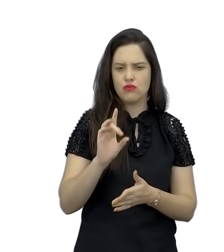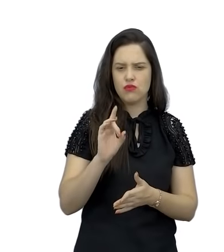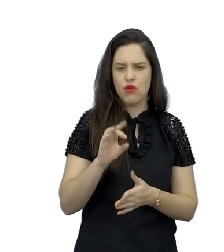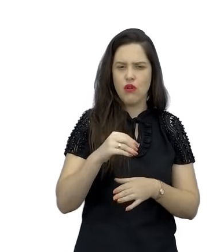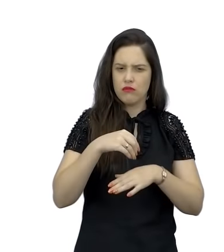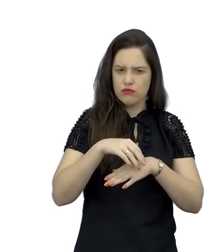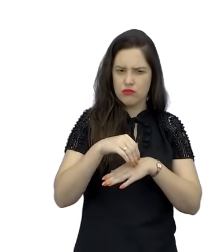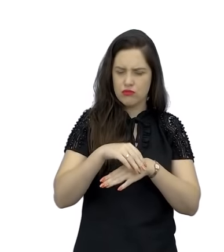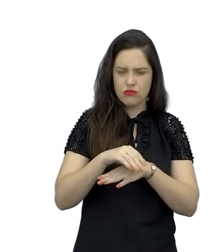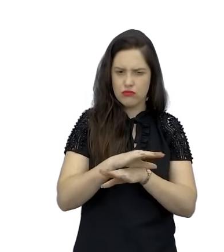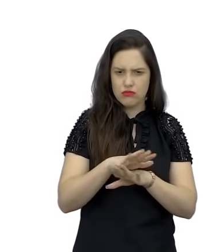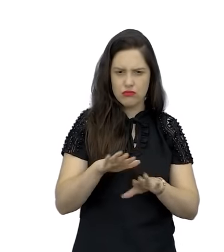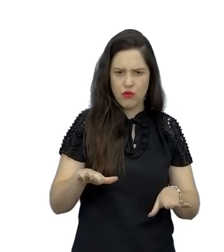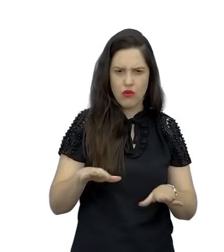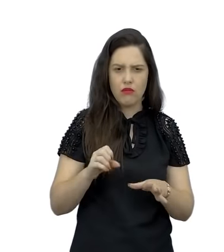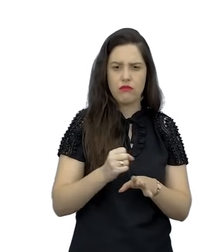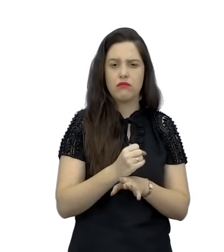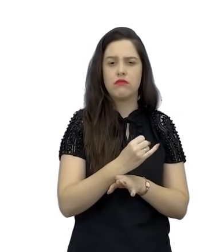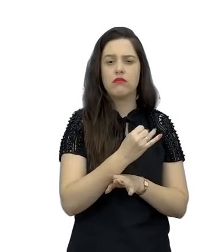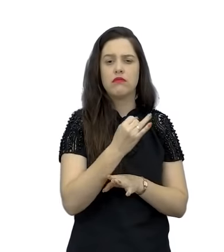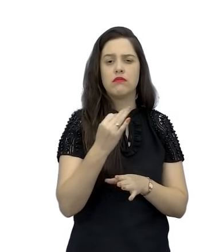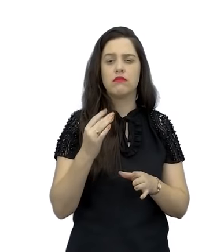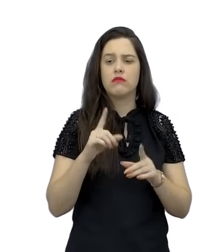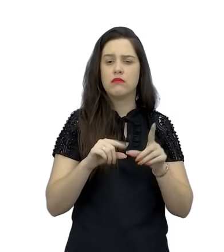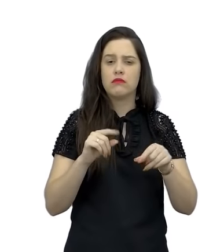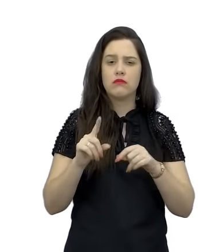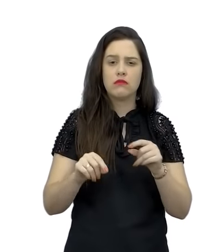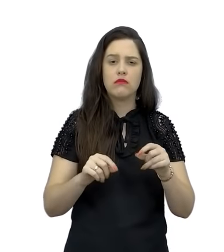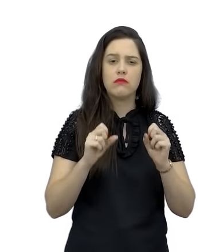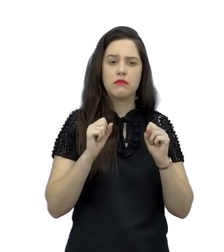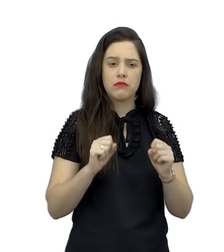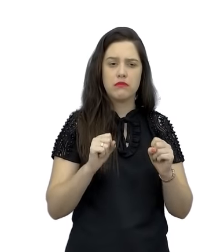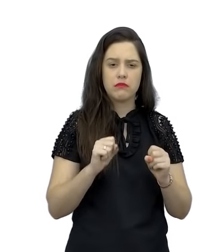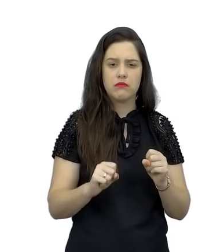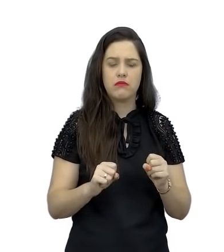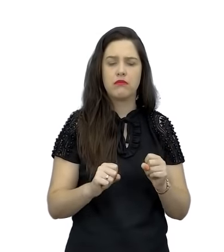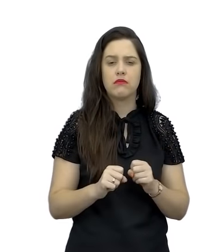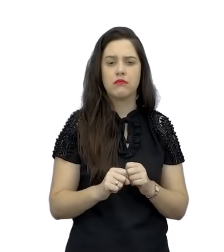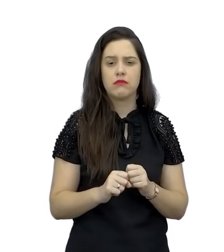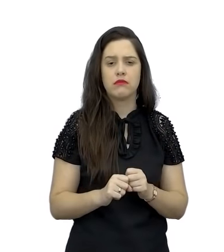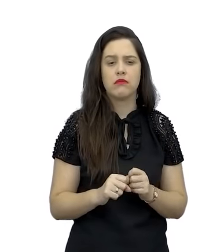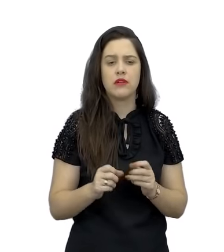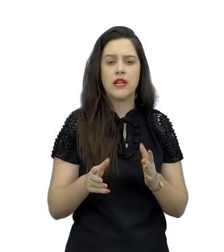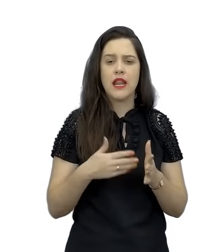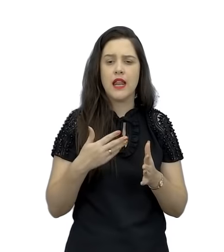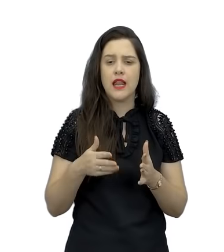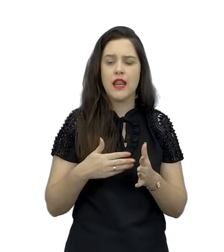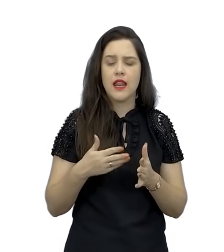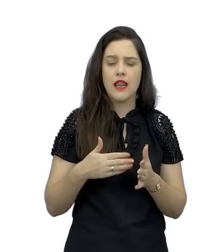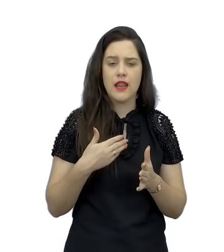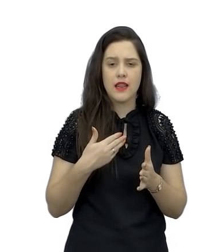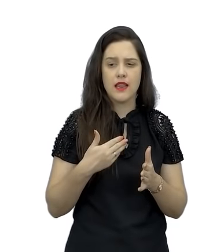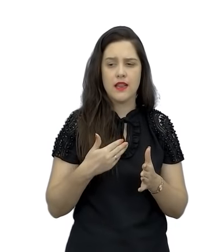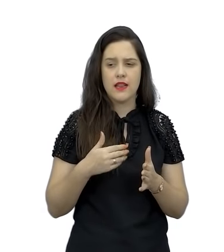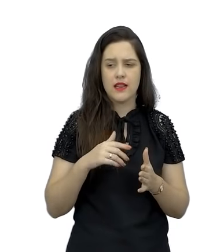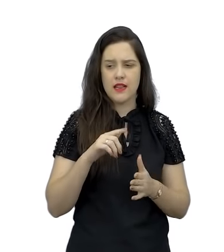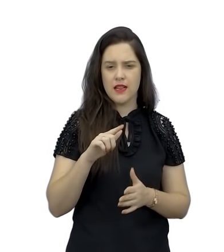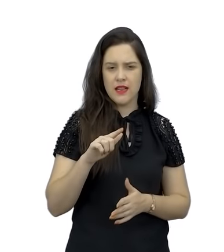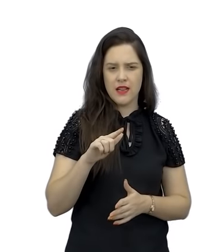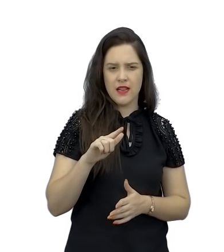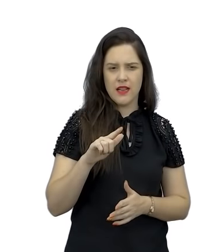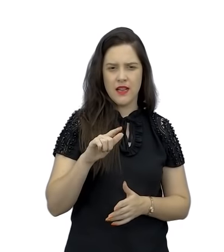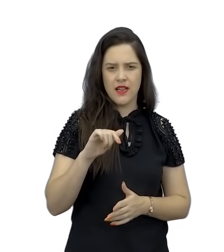para oferecer, né, para os professores, para a gente de estudos, né? A gente tem um livro do Luiz Roberto Dante, que